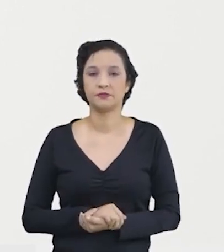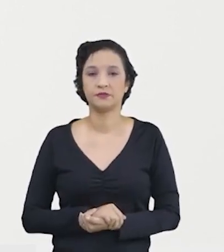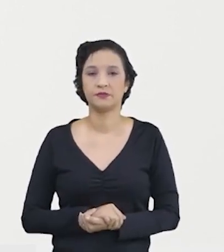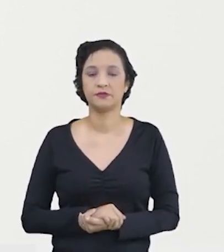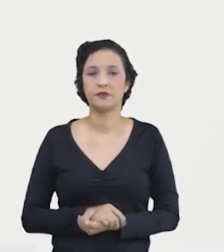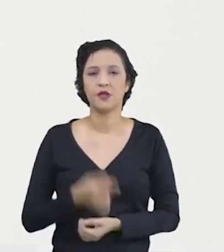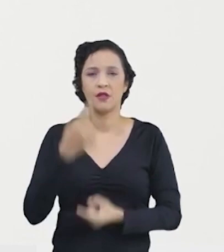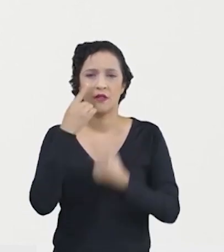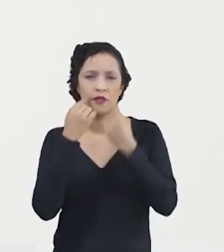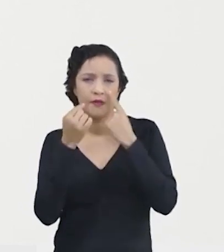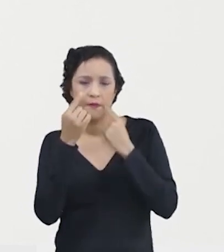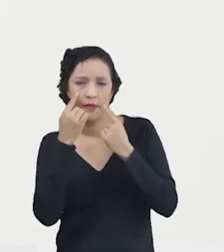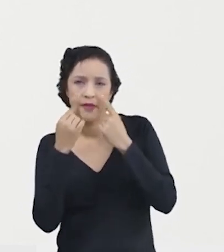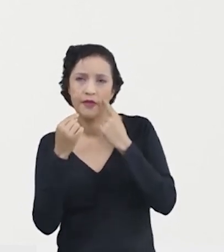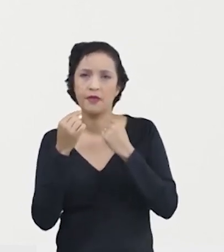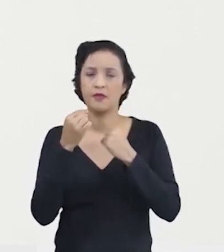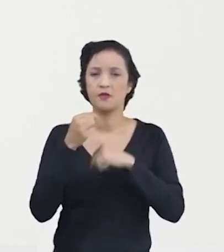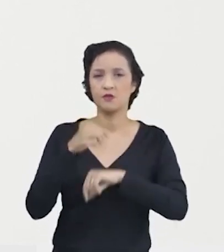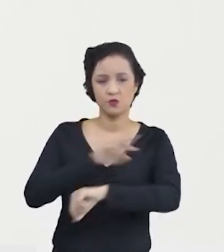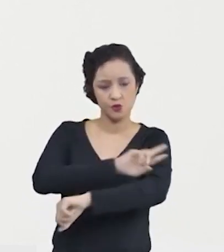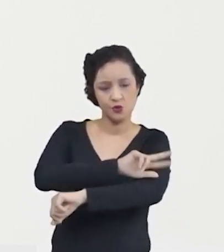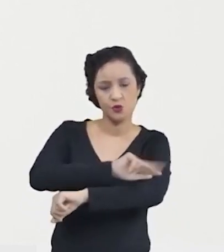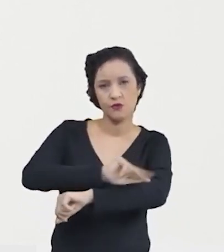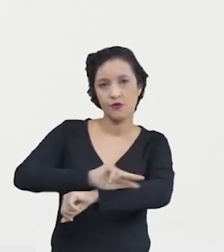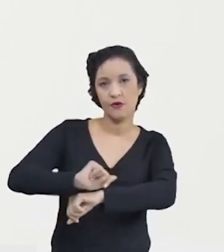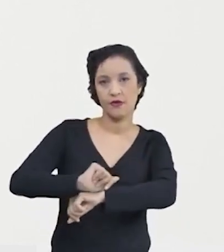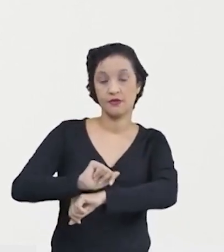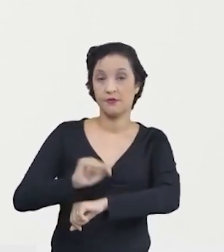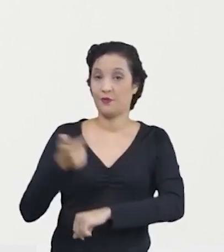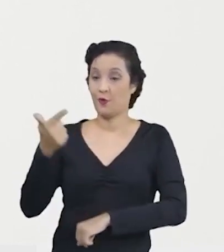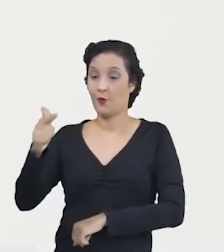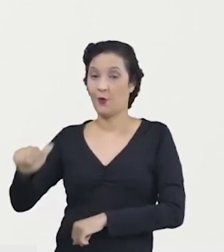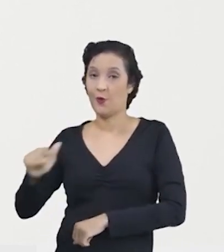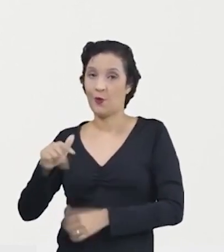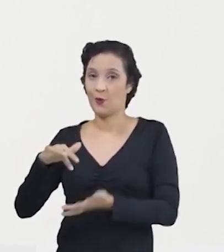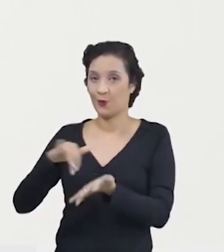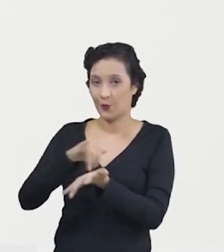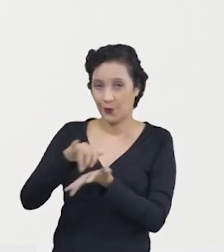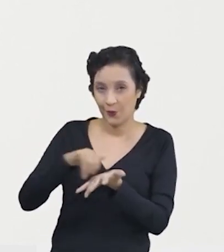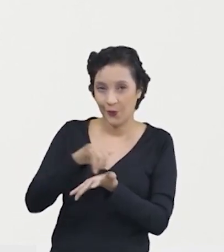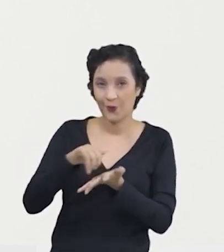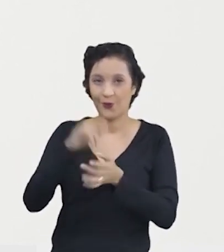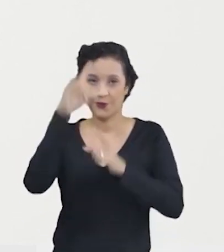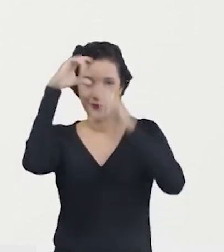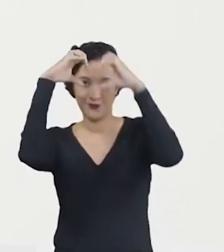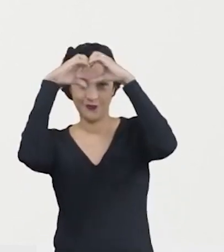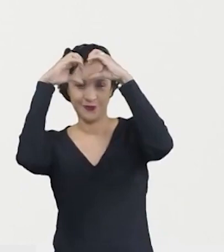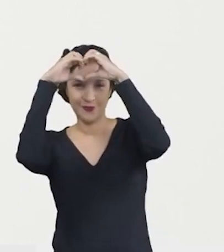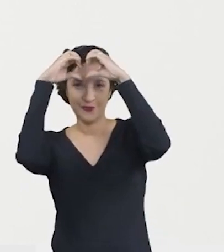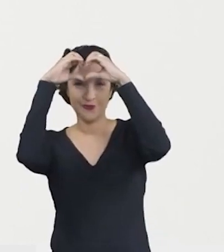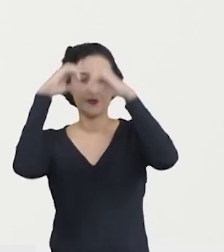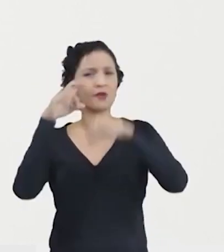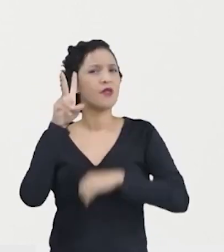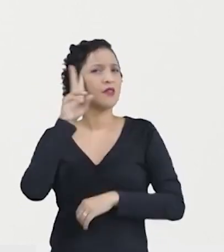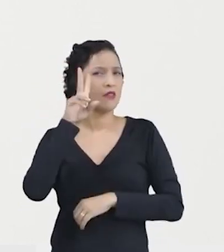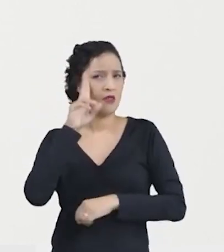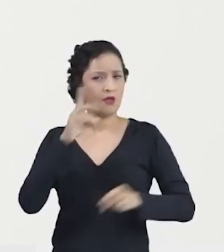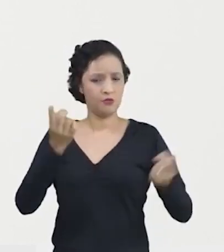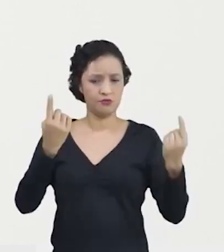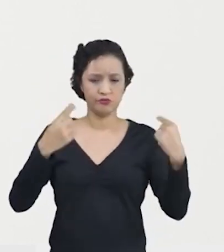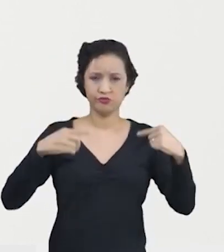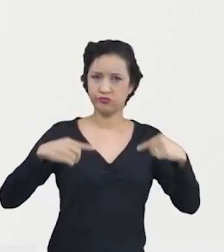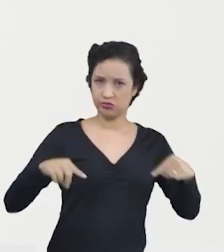raça, boi garantido. Esse aqui é o outro boi. Lembra daquela desafio que tem em